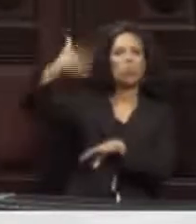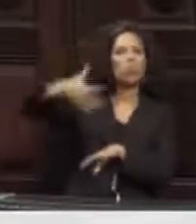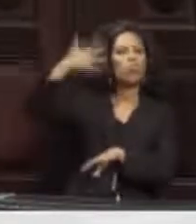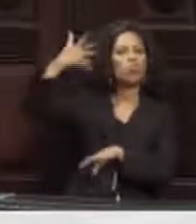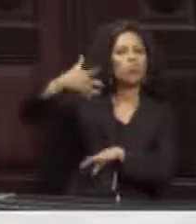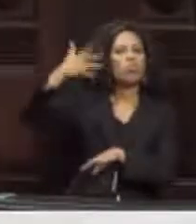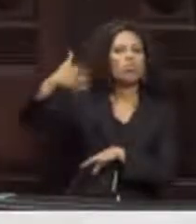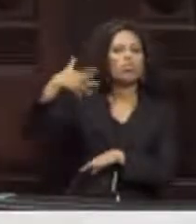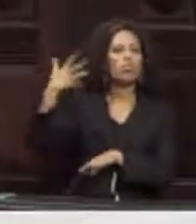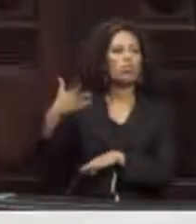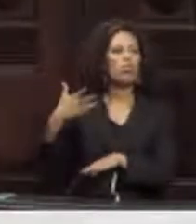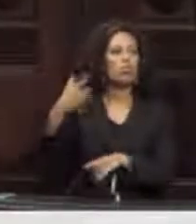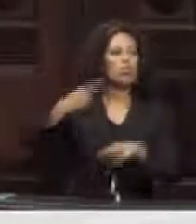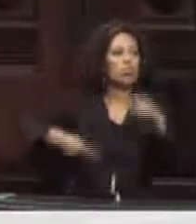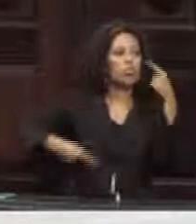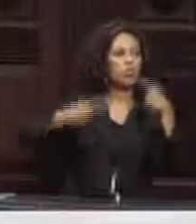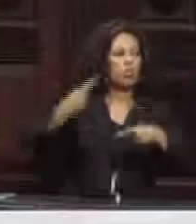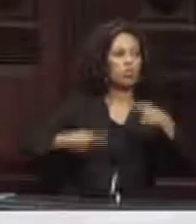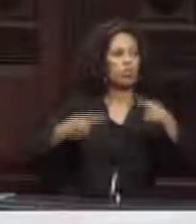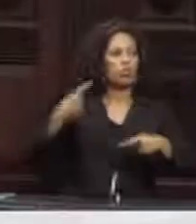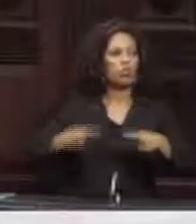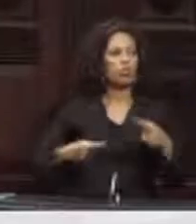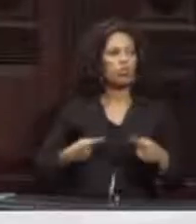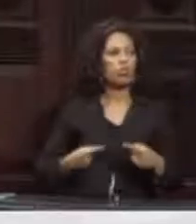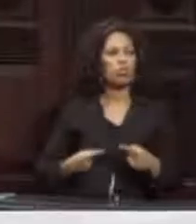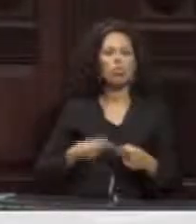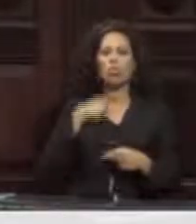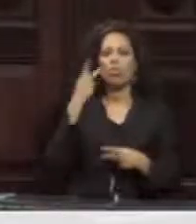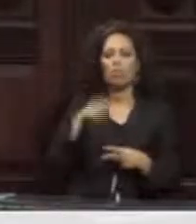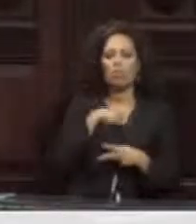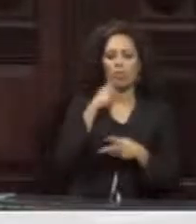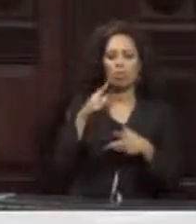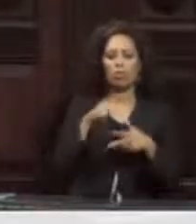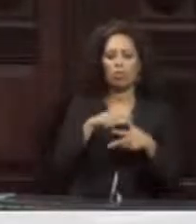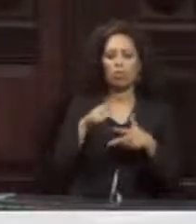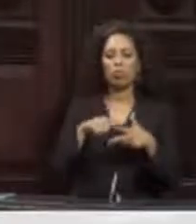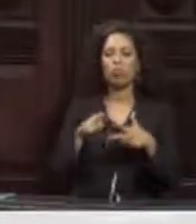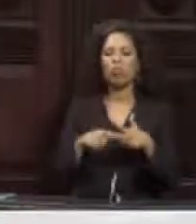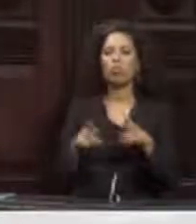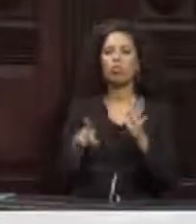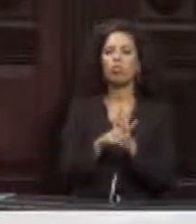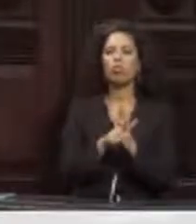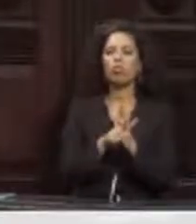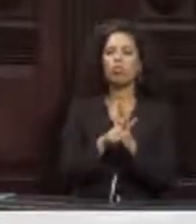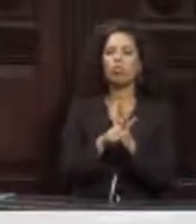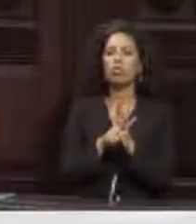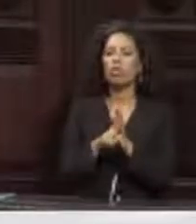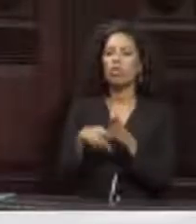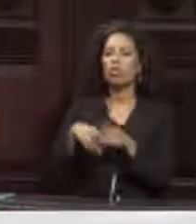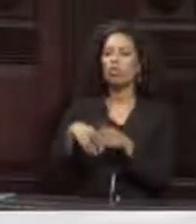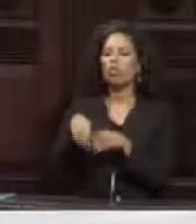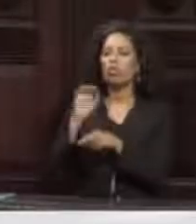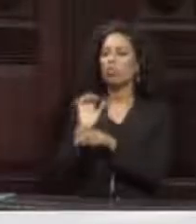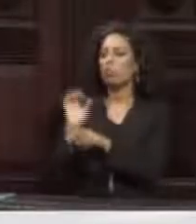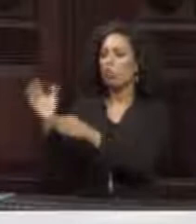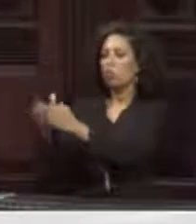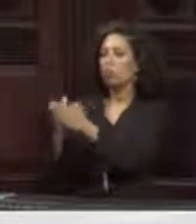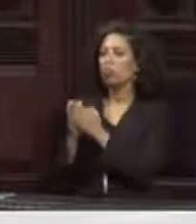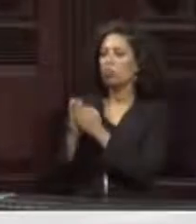fazer aqui a discussão sobre os três projetos de empréstimos que foram objeto hoje